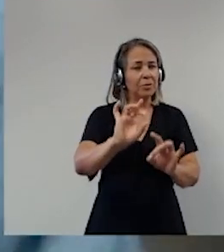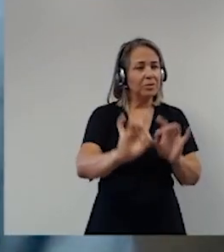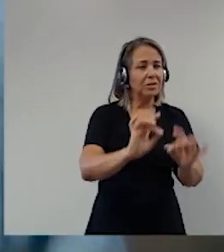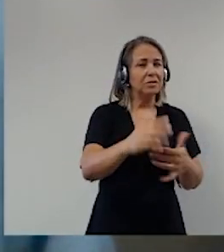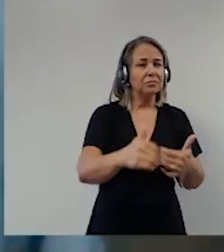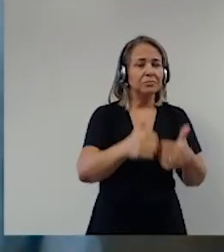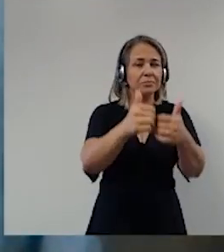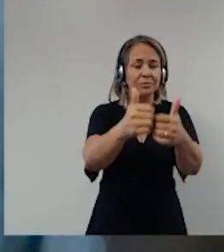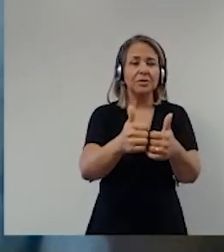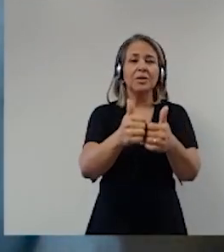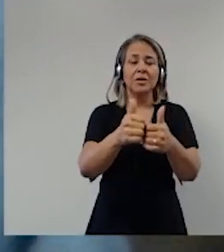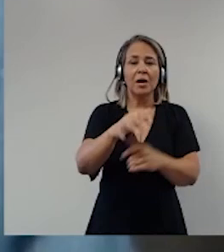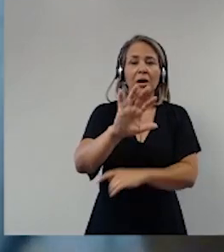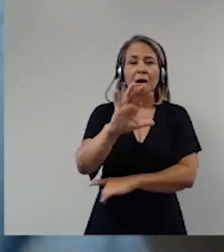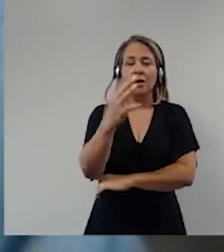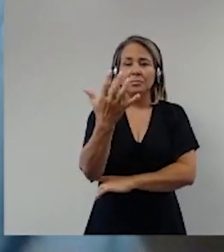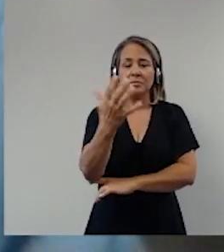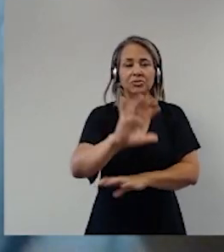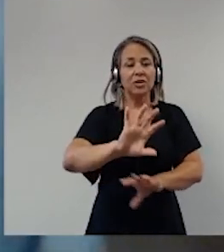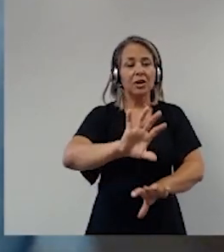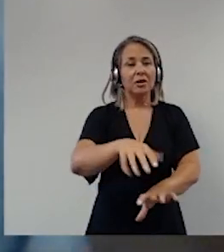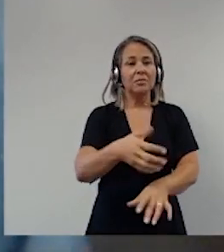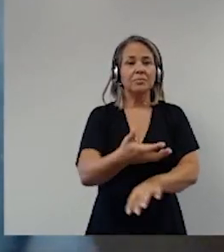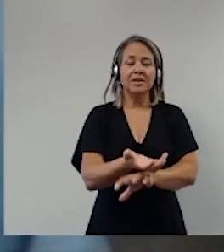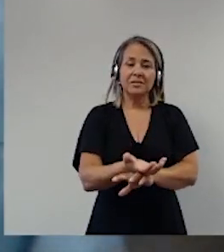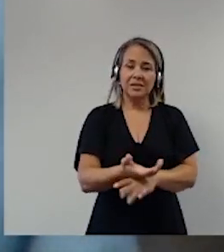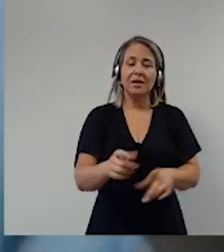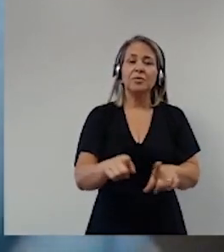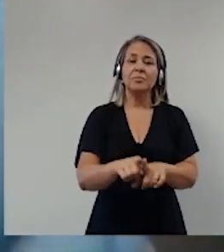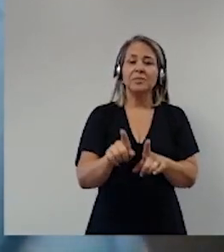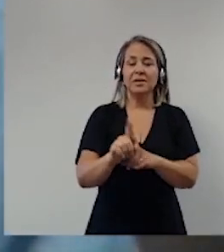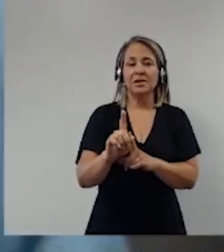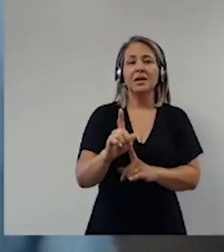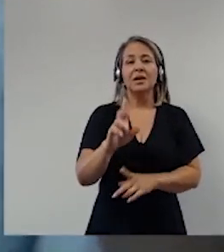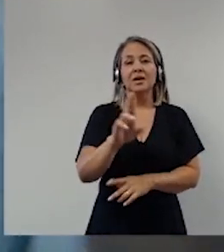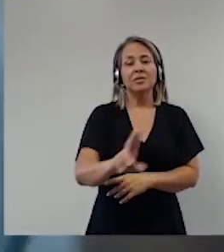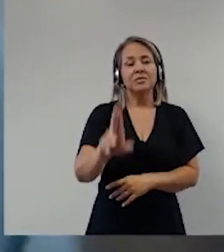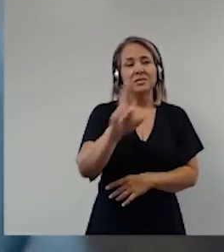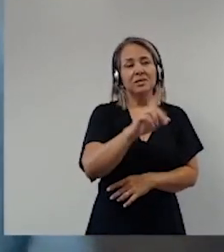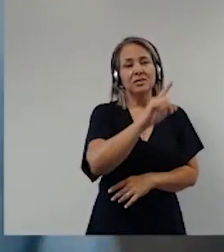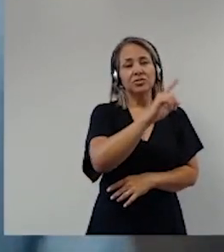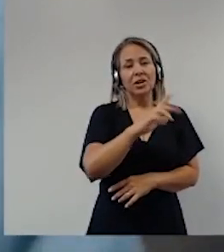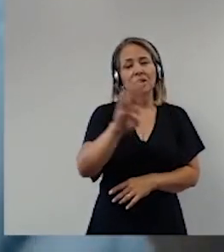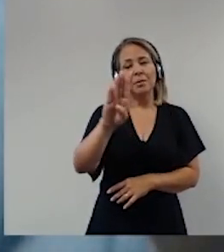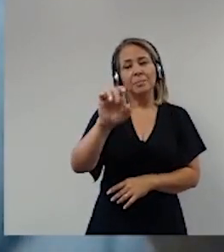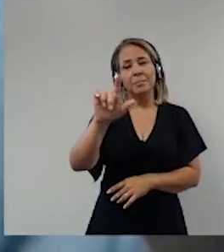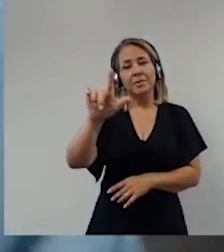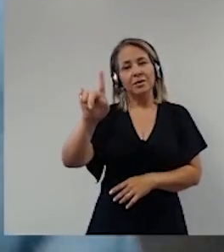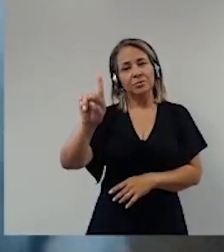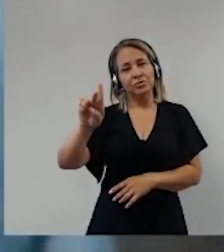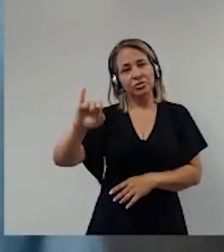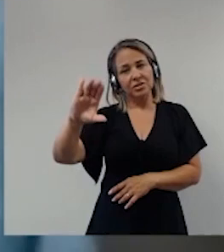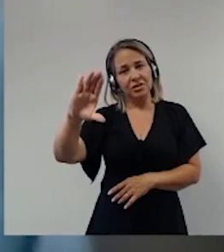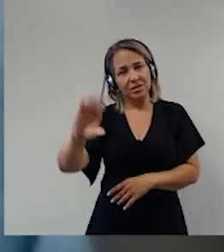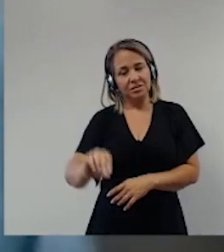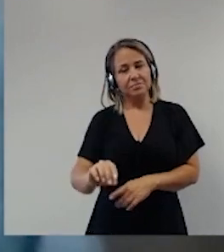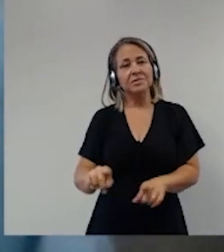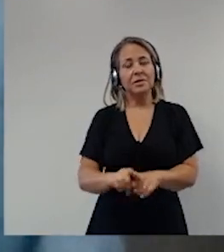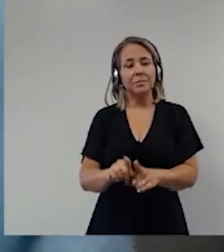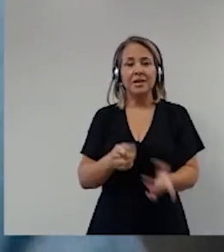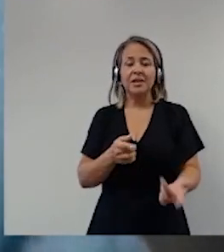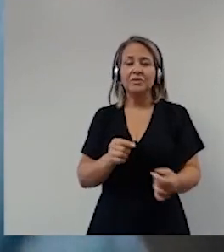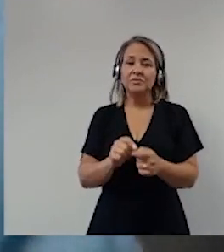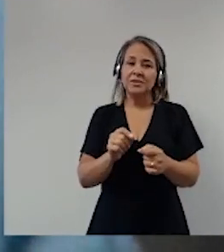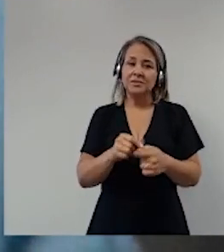Direito Ambiental pela Universidade Católica de Louvain-la-Neuve, na Bélgica, em 94, e em Execução contra a Fazenda Pública